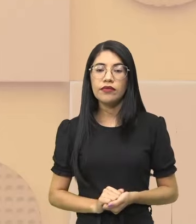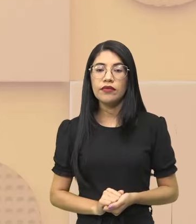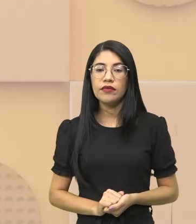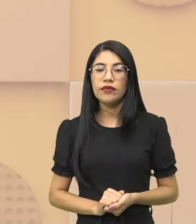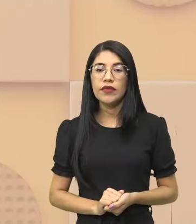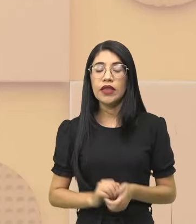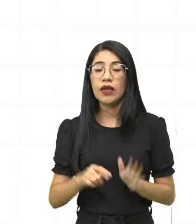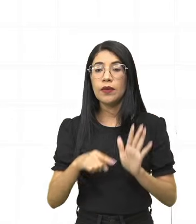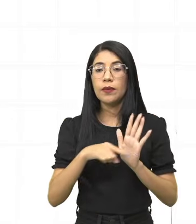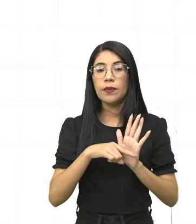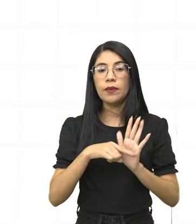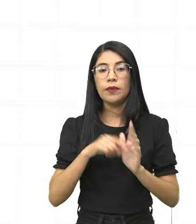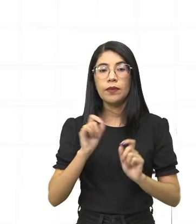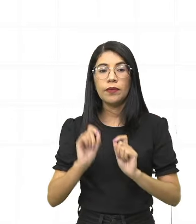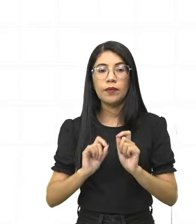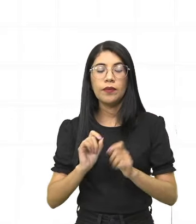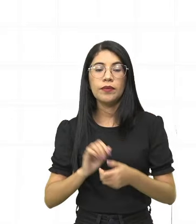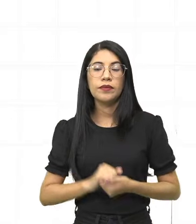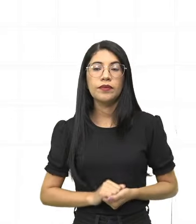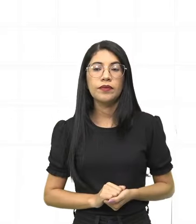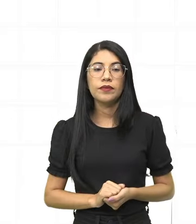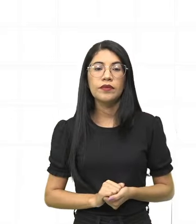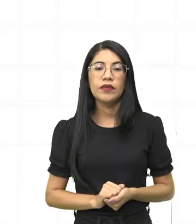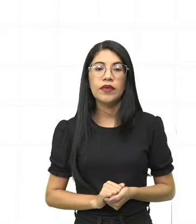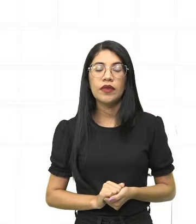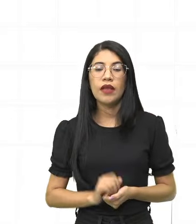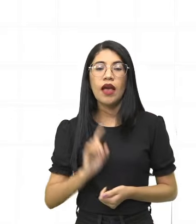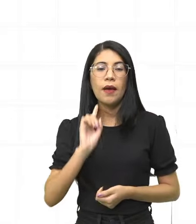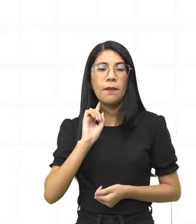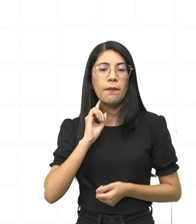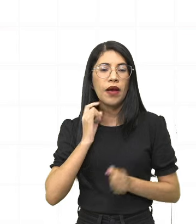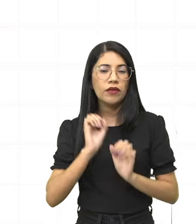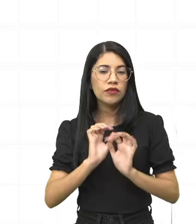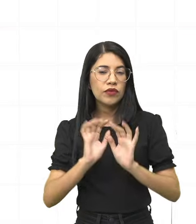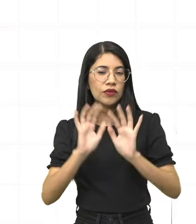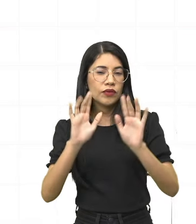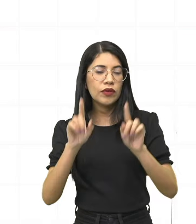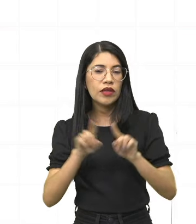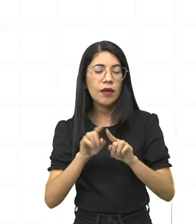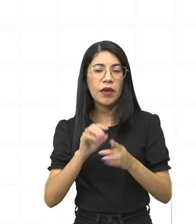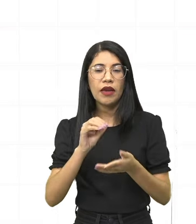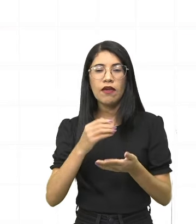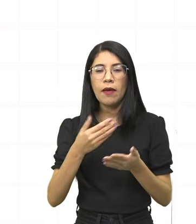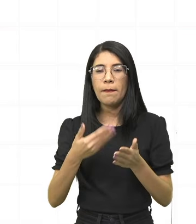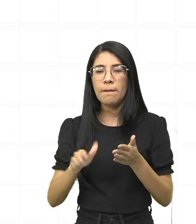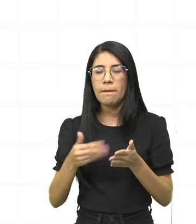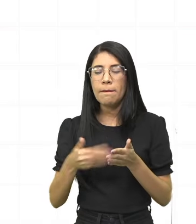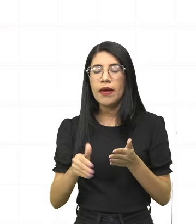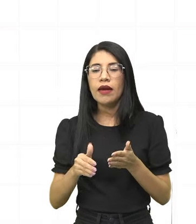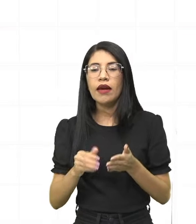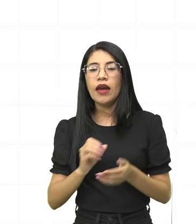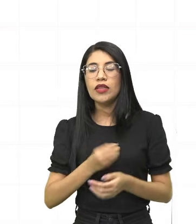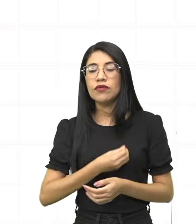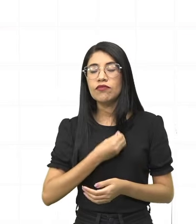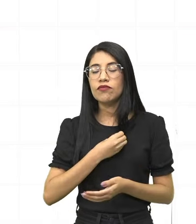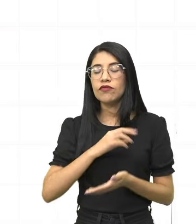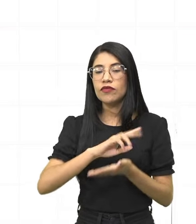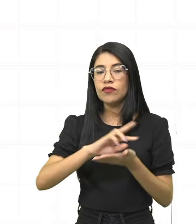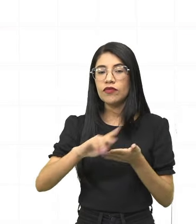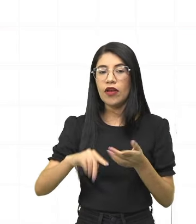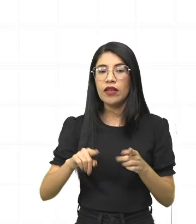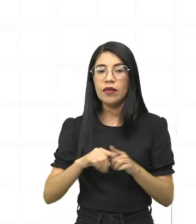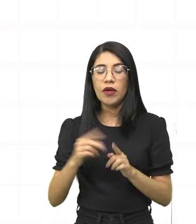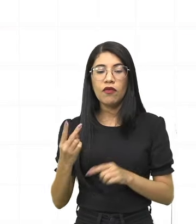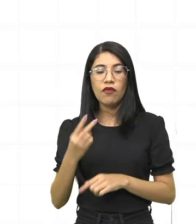agora às desvantagens. Aí nós temos a emissão de poluentes, a perda de biodiversidade, altos custos, né?